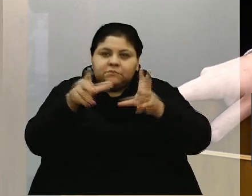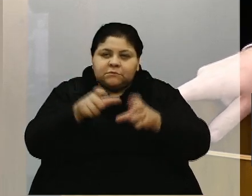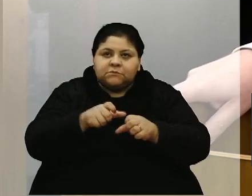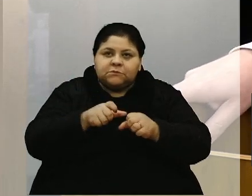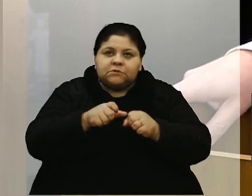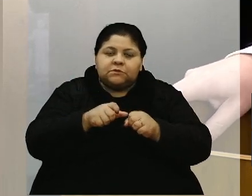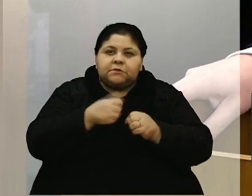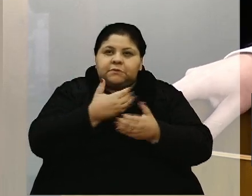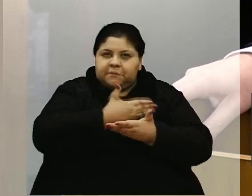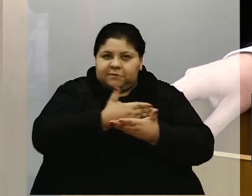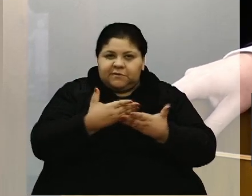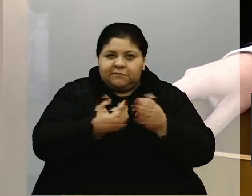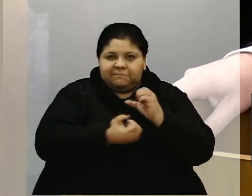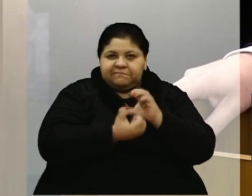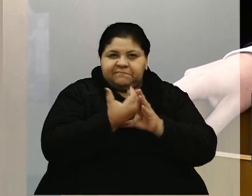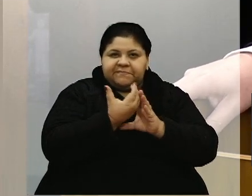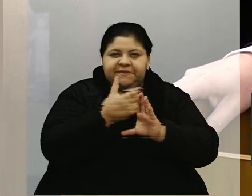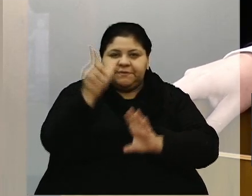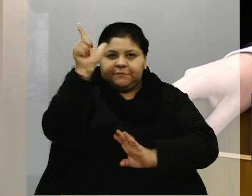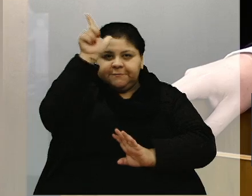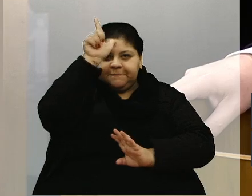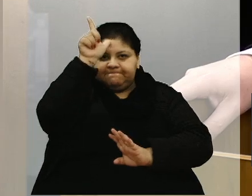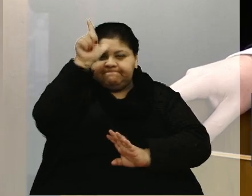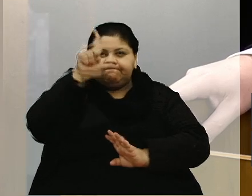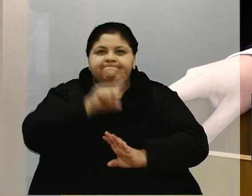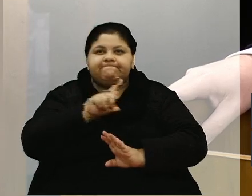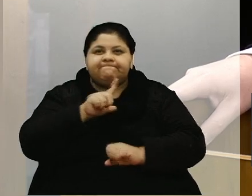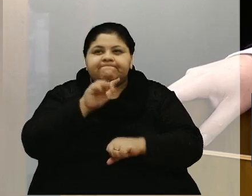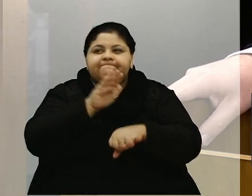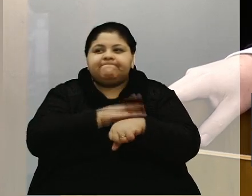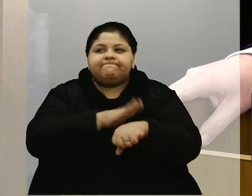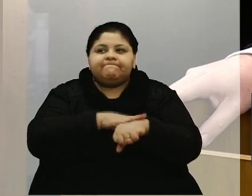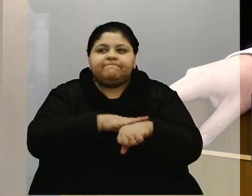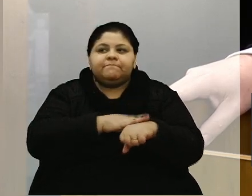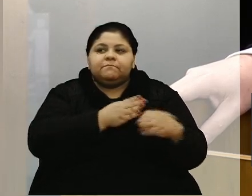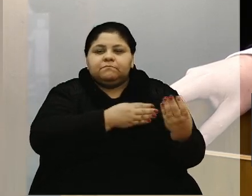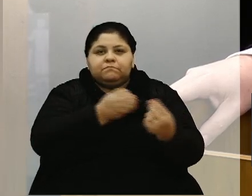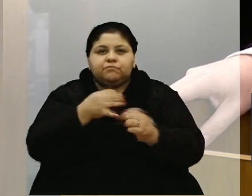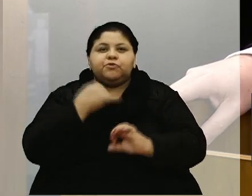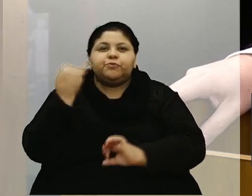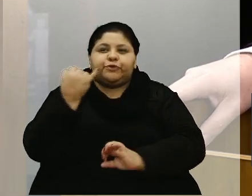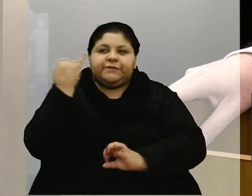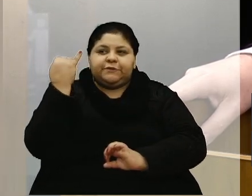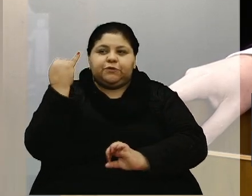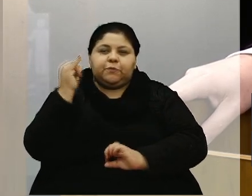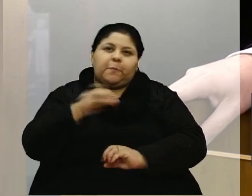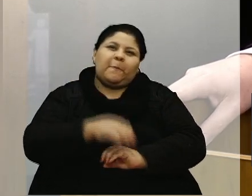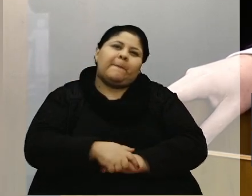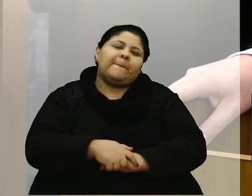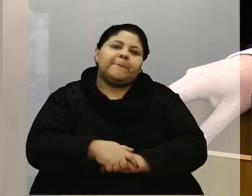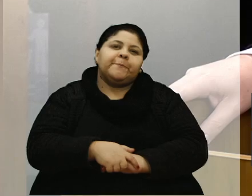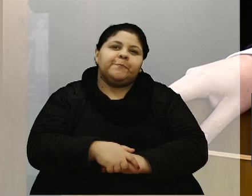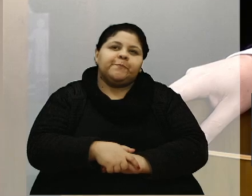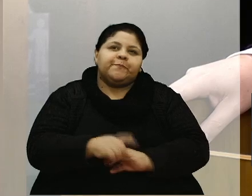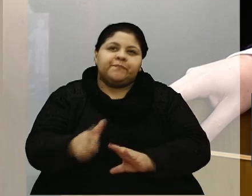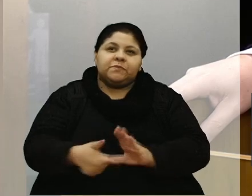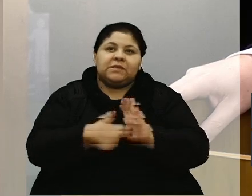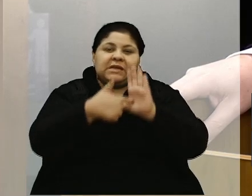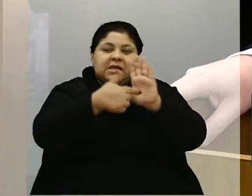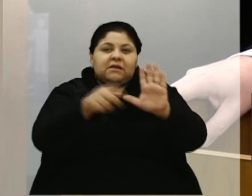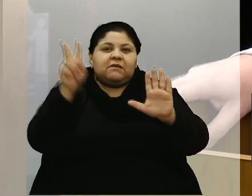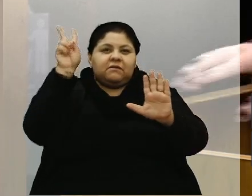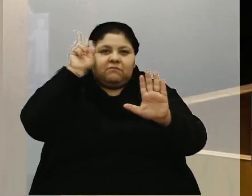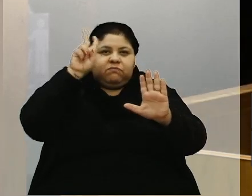origem germânica, temos como um momento muito importante, que reverencia a história dos